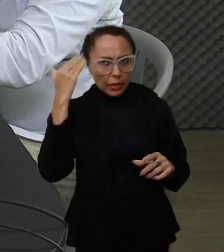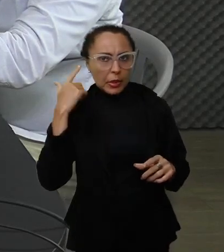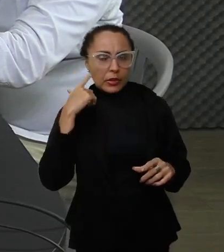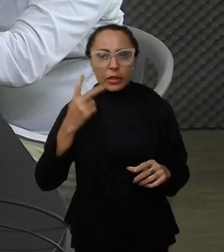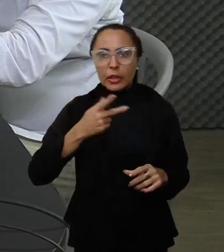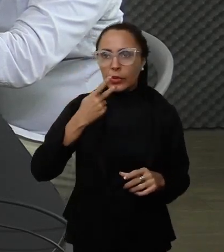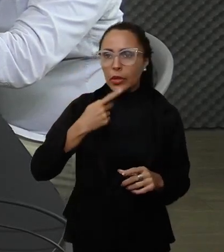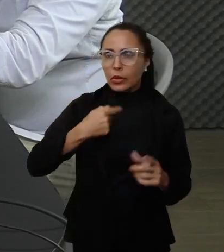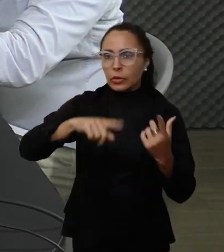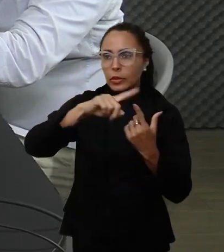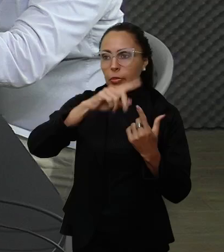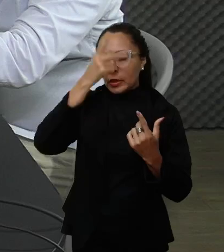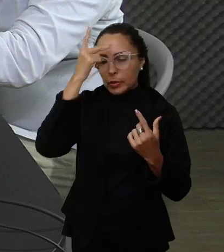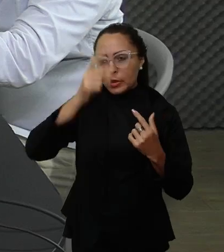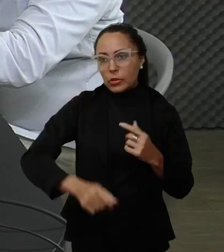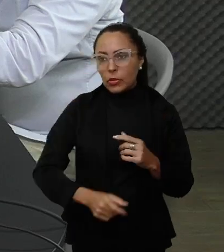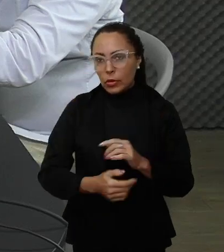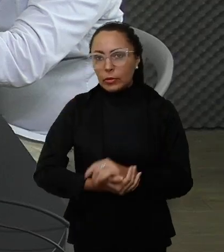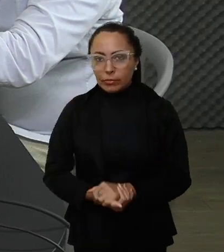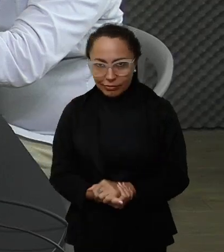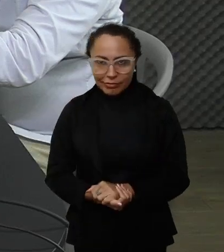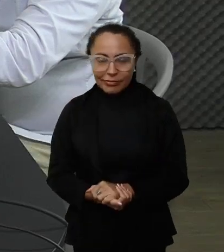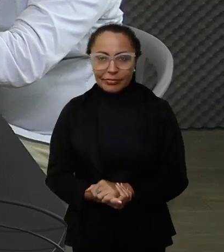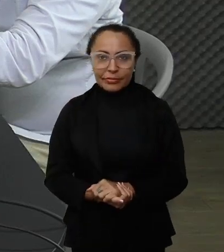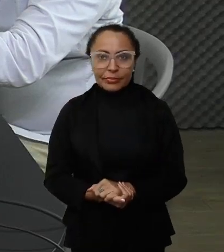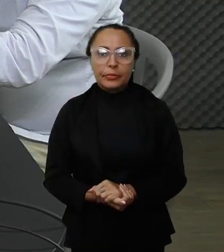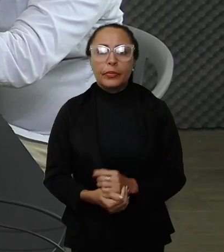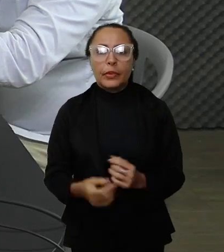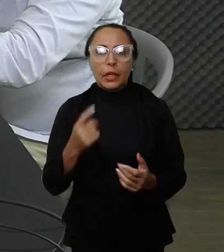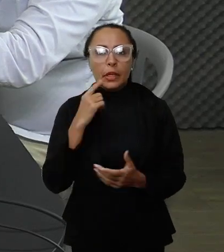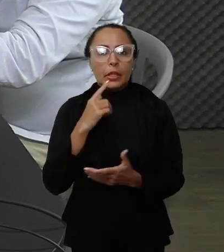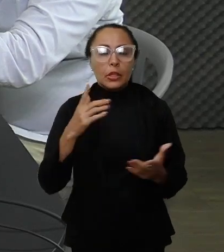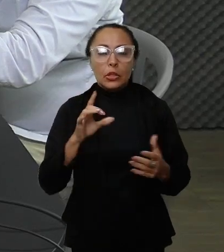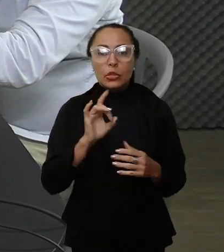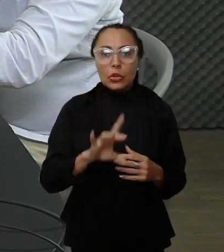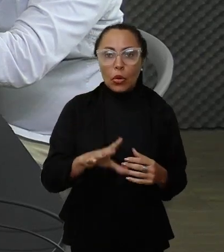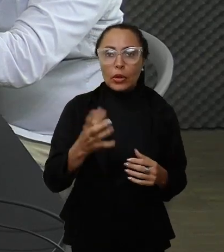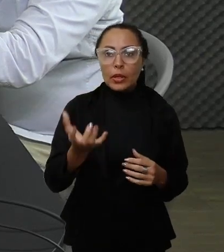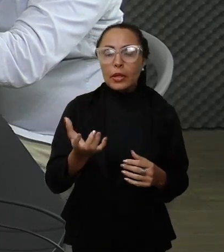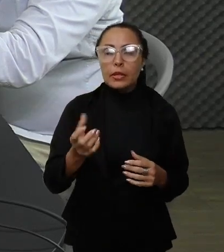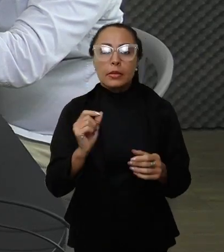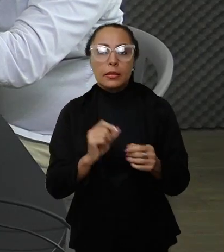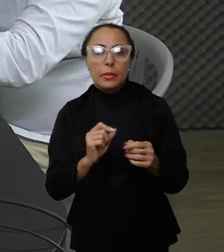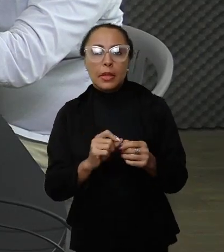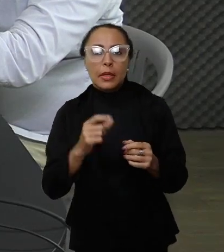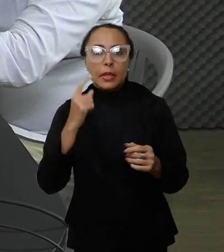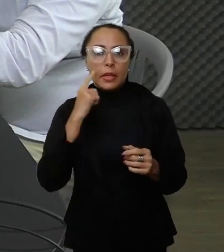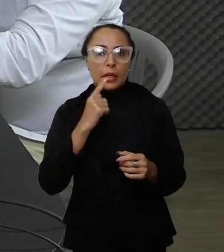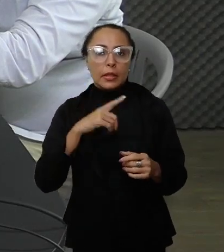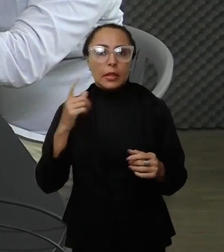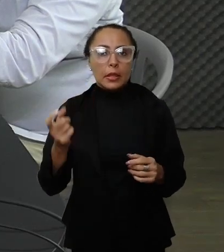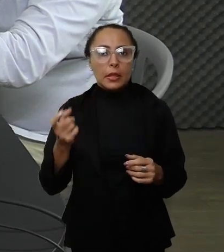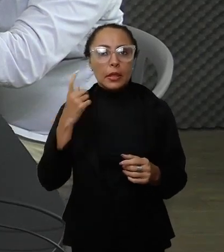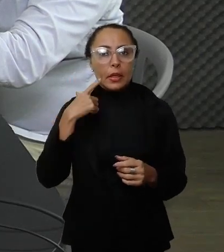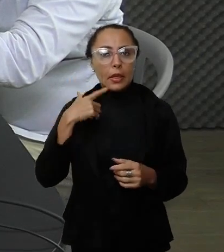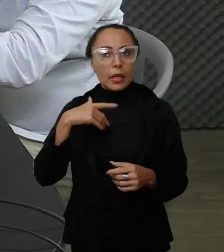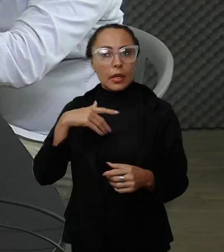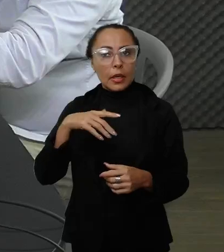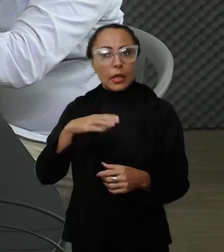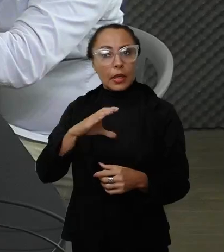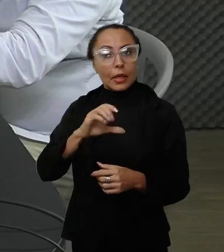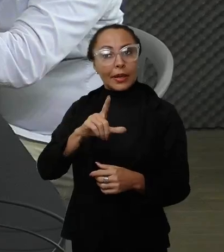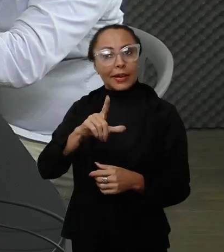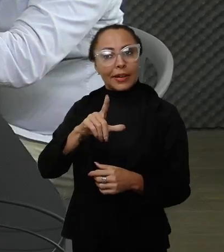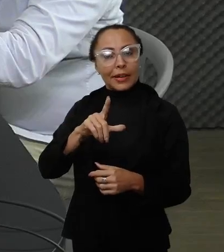tipo de pessoas que a gente está Sim, falando, sim, de sim. perfis, né? Esses perfis que só querem saber de clique,